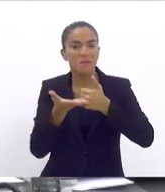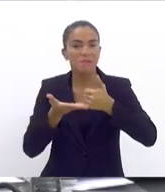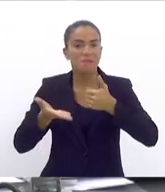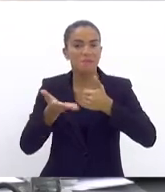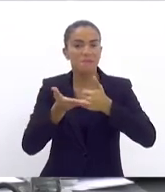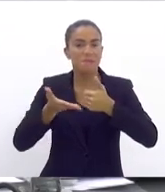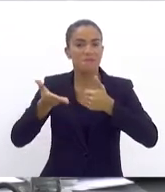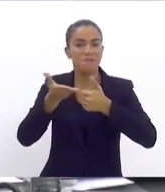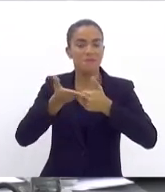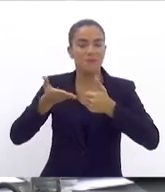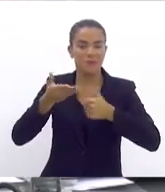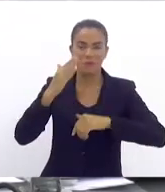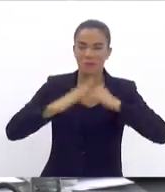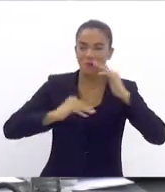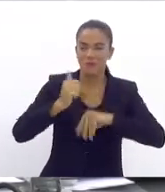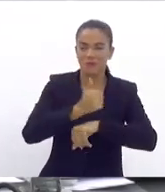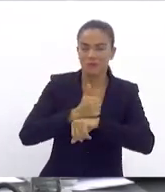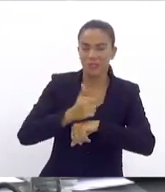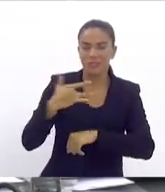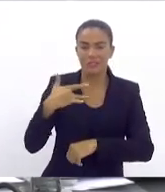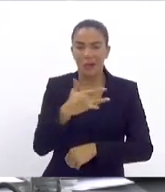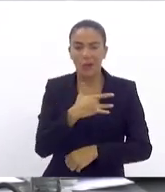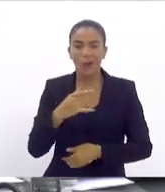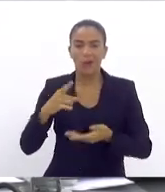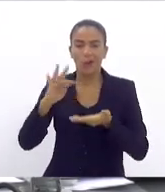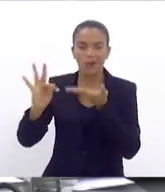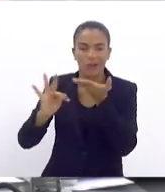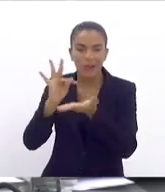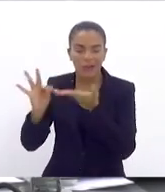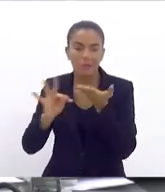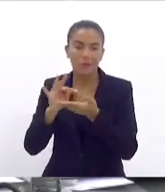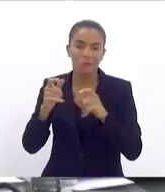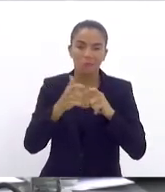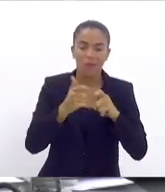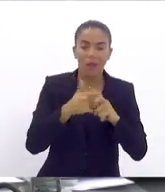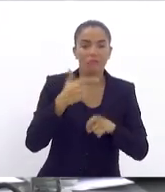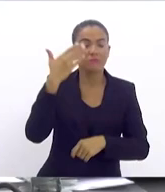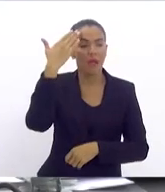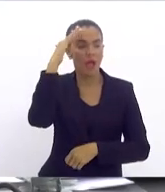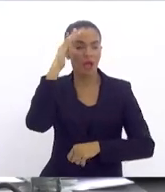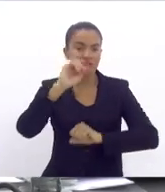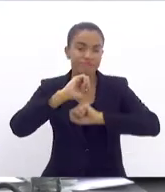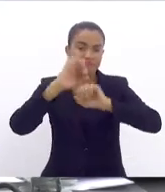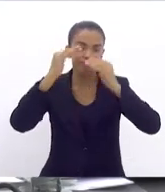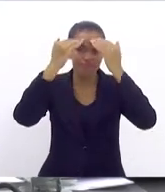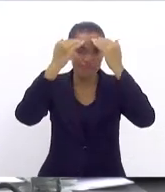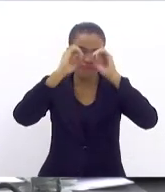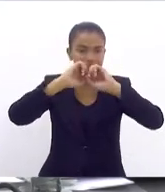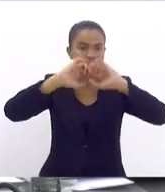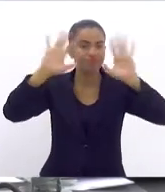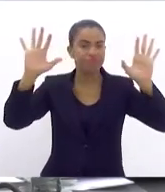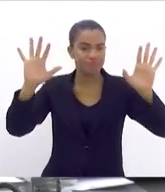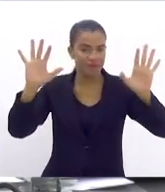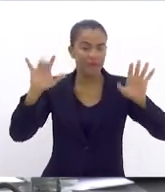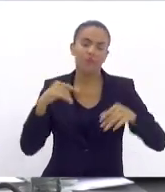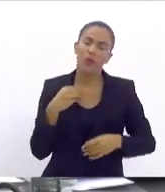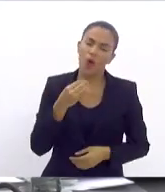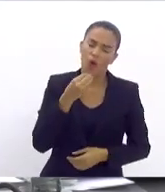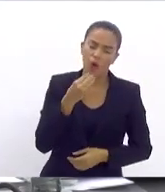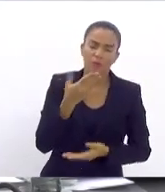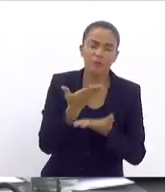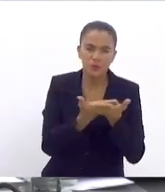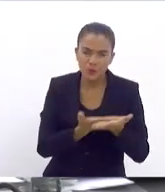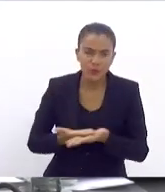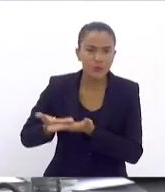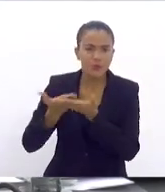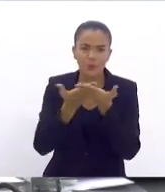Os profissionais de saúde, os psicoterapeutas, os médicos estão entendendo esta realidade. Então, é evidente que também há estudos que fazem com